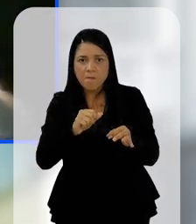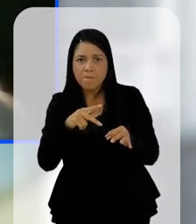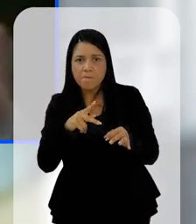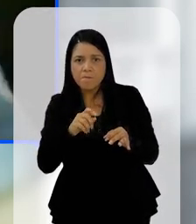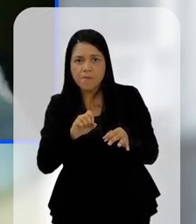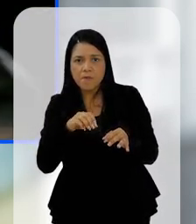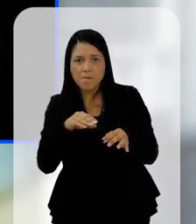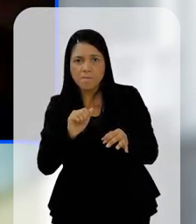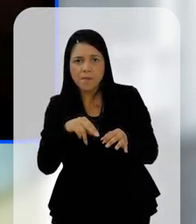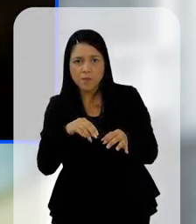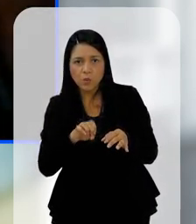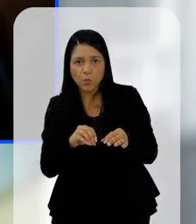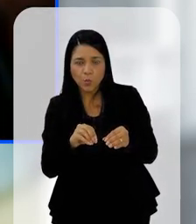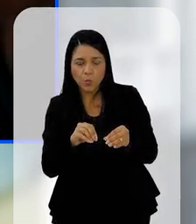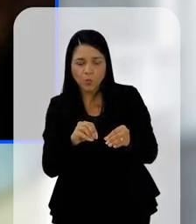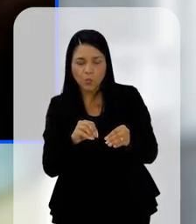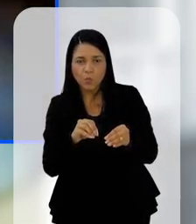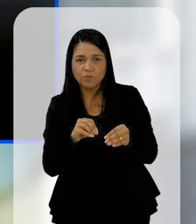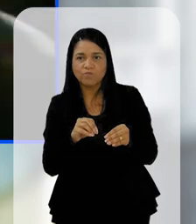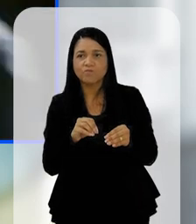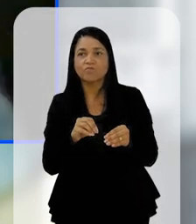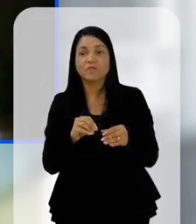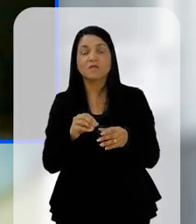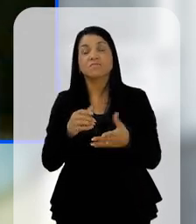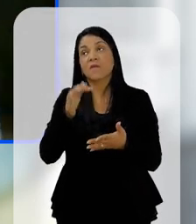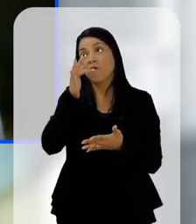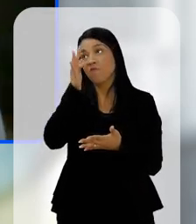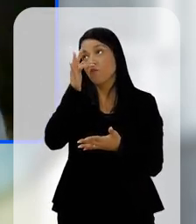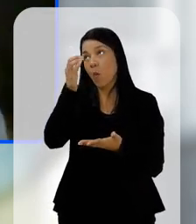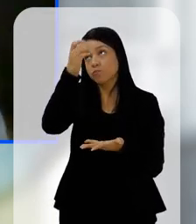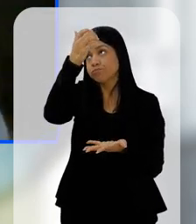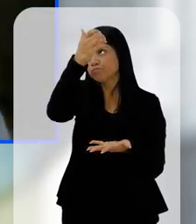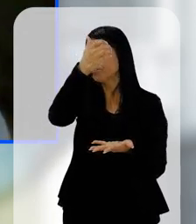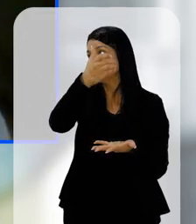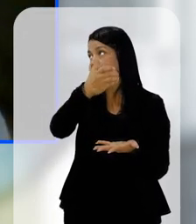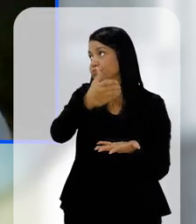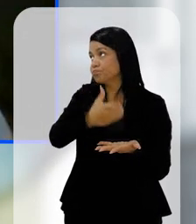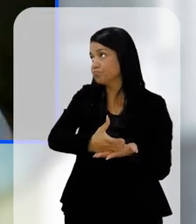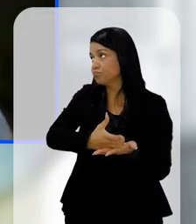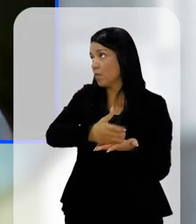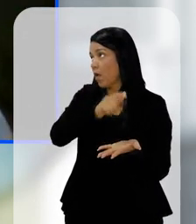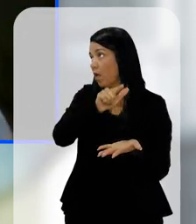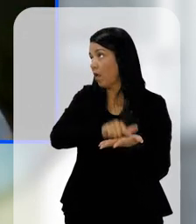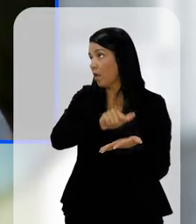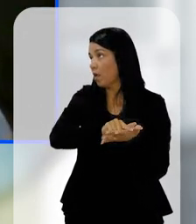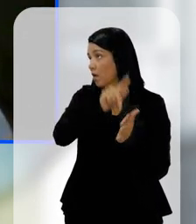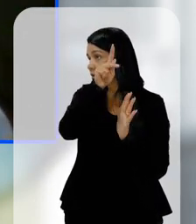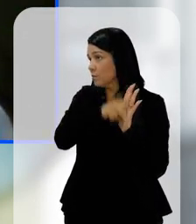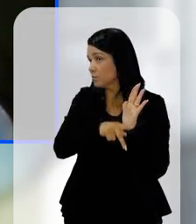mapeamento de risco, o plano de contingência, punham um jarro de flor em cima